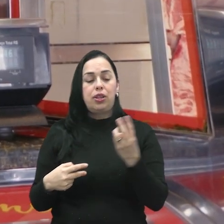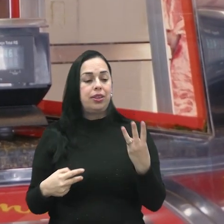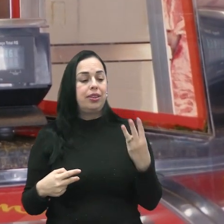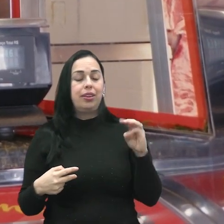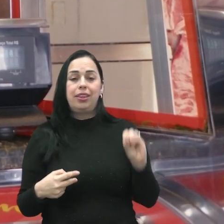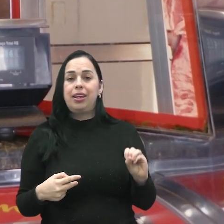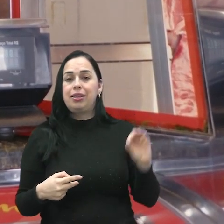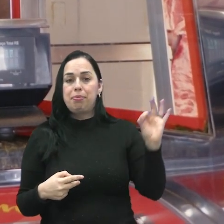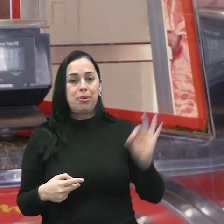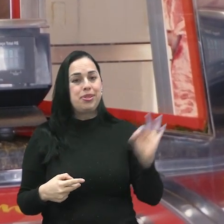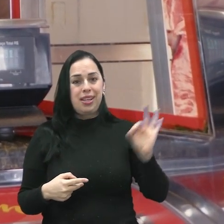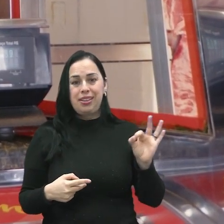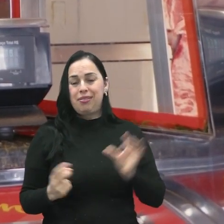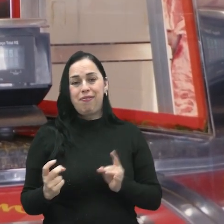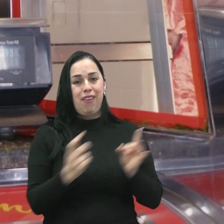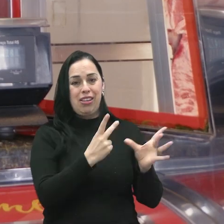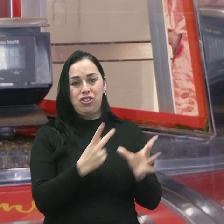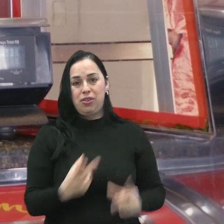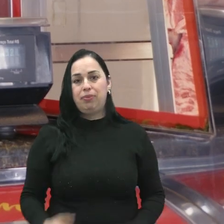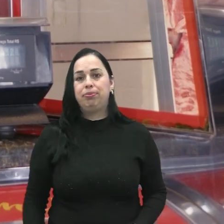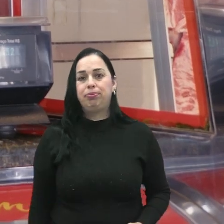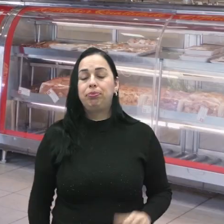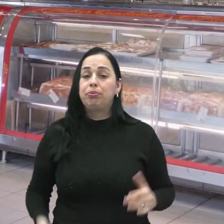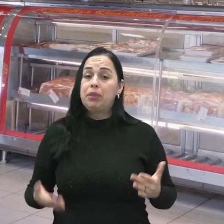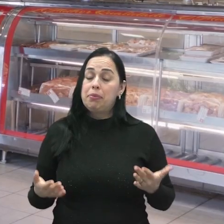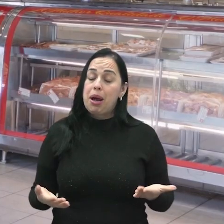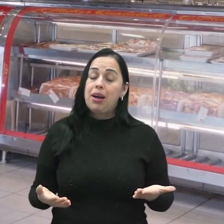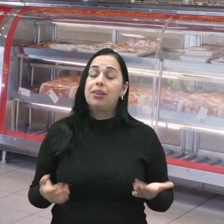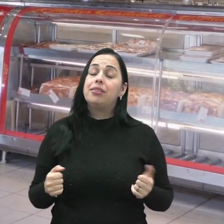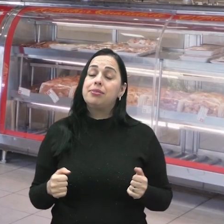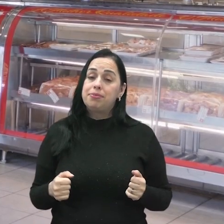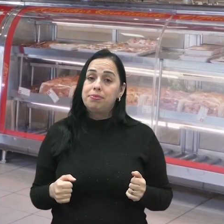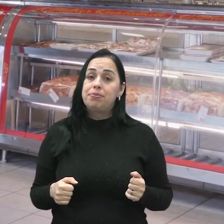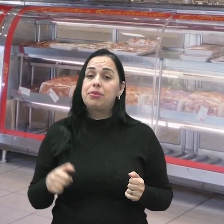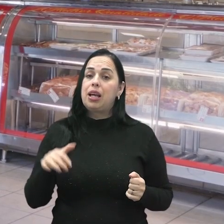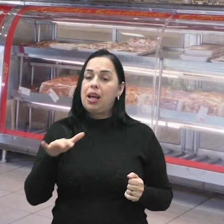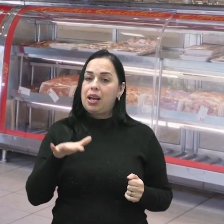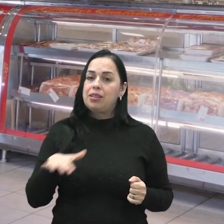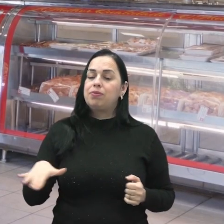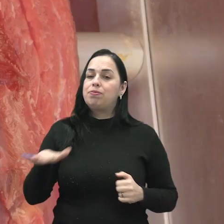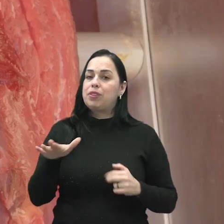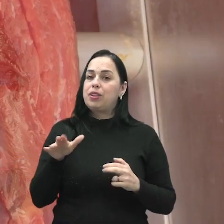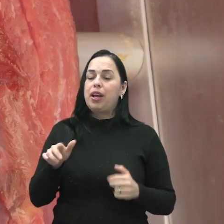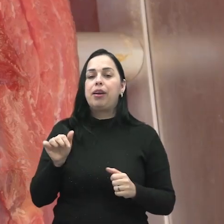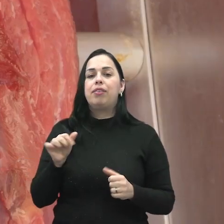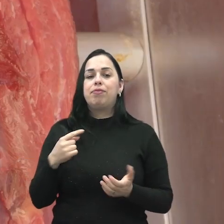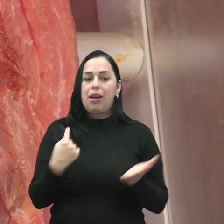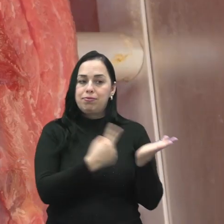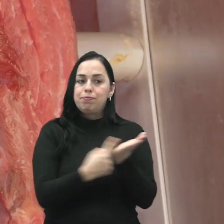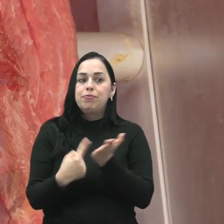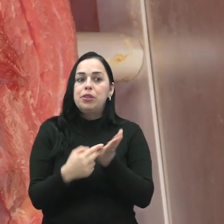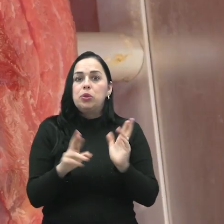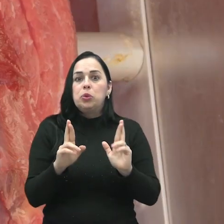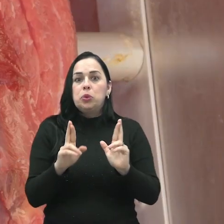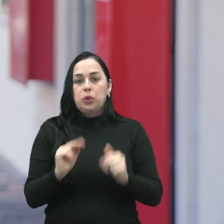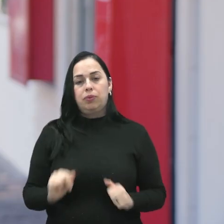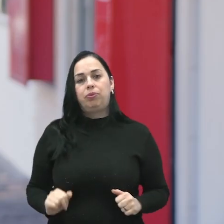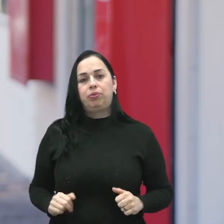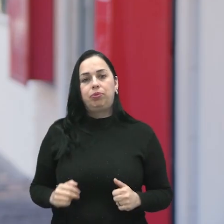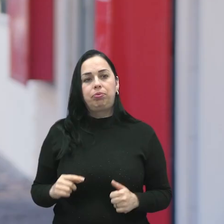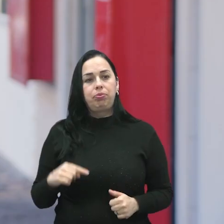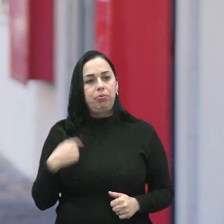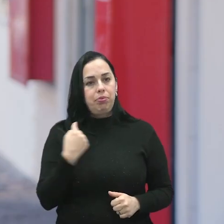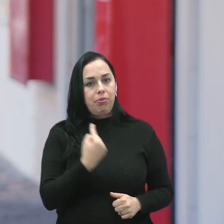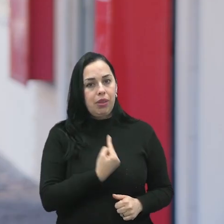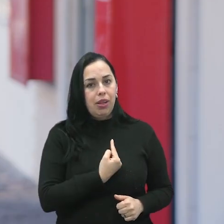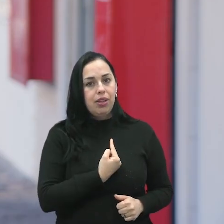apenas 30% do volume é exportado. Mesmo assim, o setor espera novas negociações. A gente